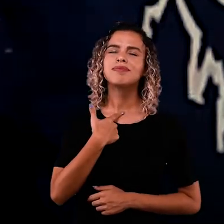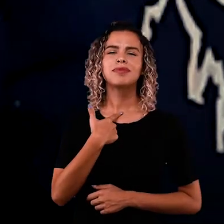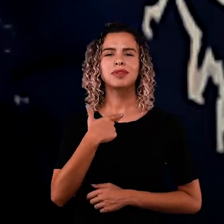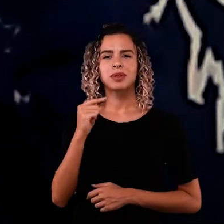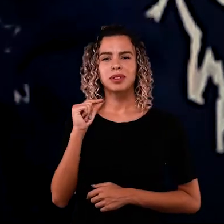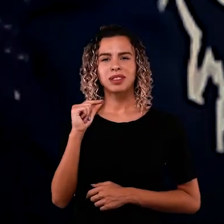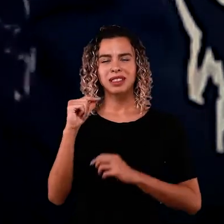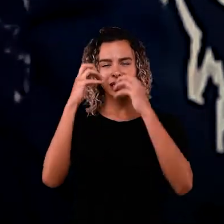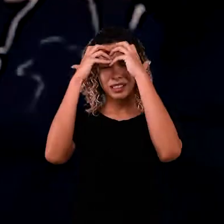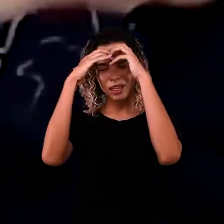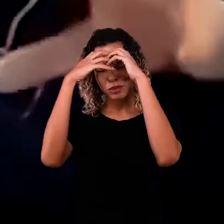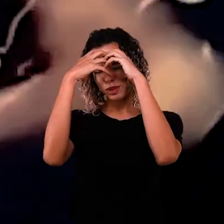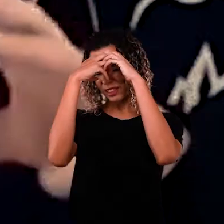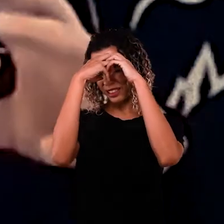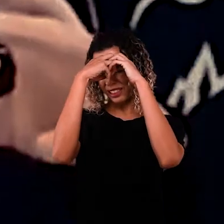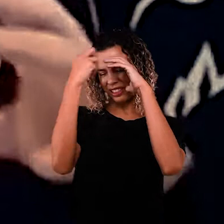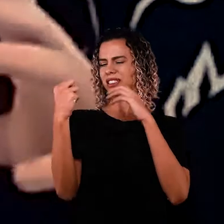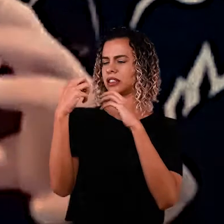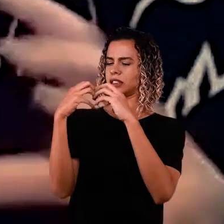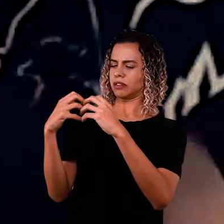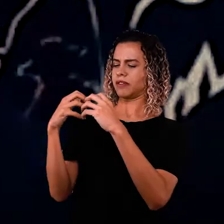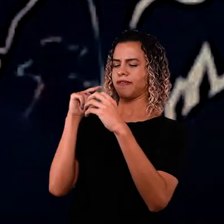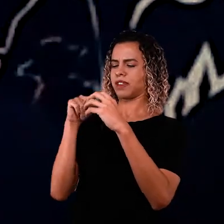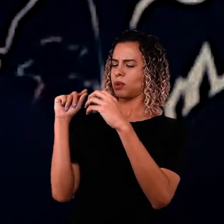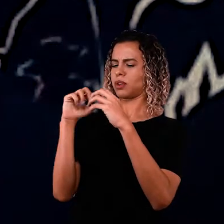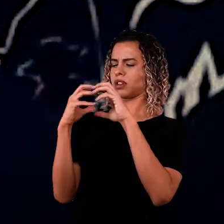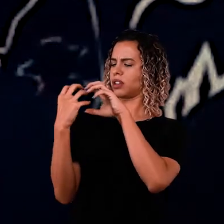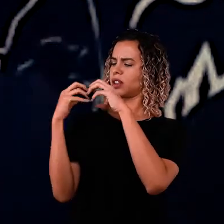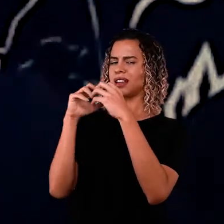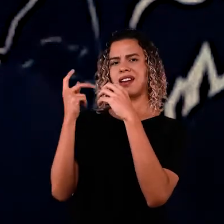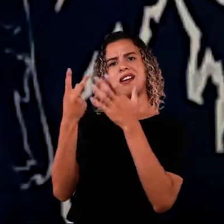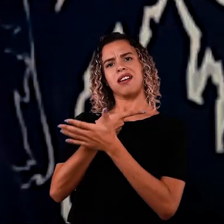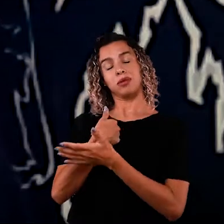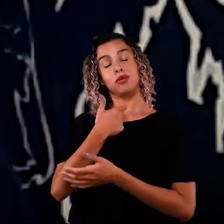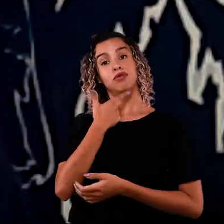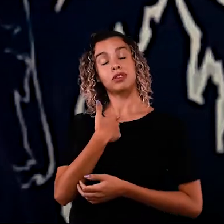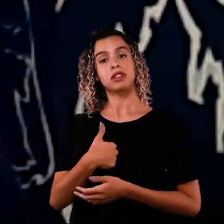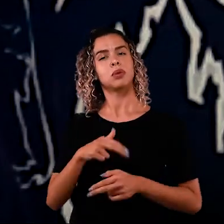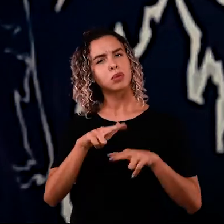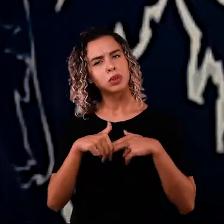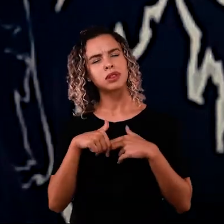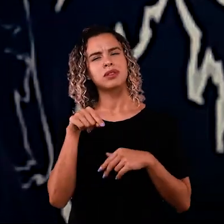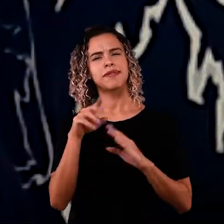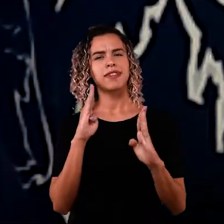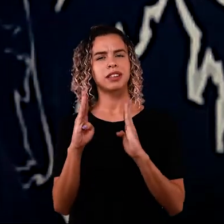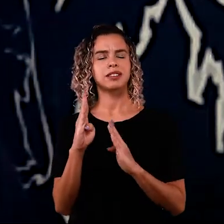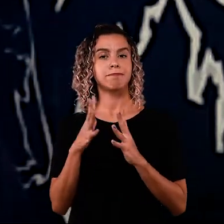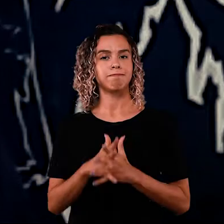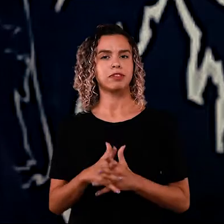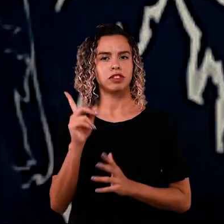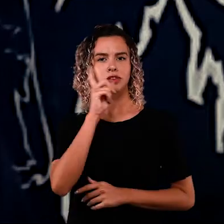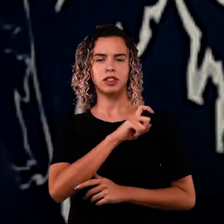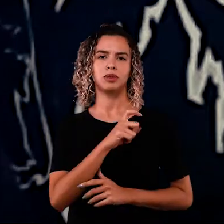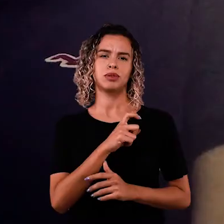de arrancar o meu cérebro para ver se tem alguma coisa de errado com ele, sabe? Essa era a minha vontade, assim. E por isso foi uma fase bem complicada,